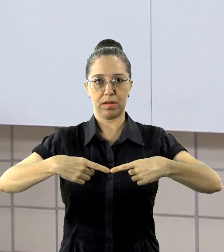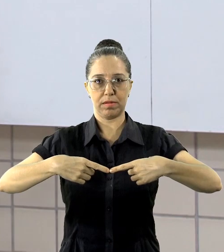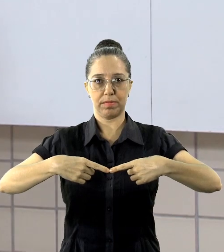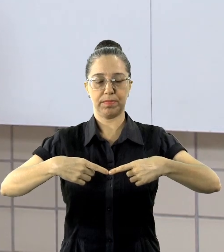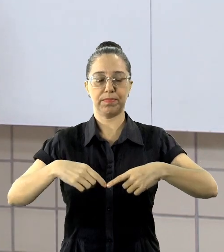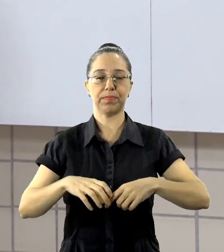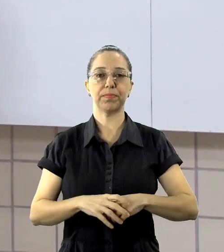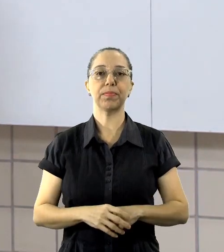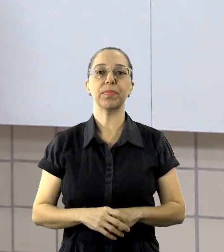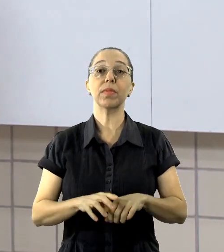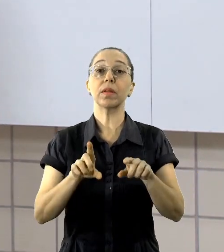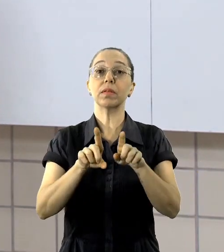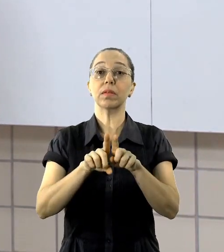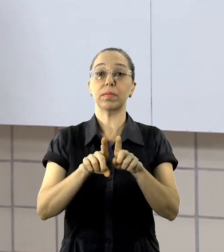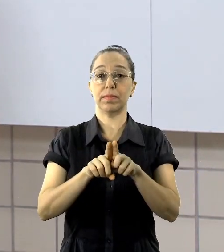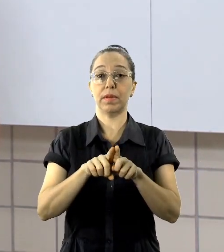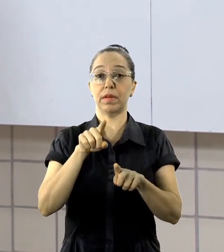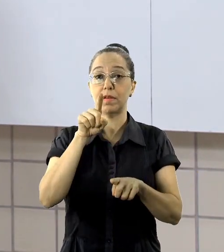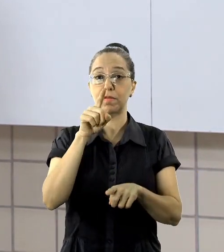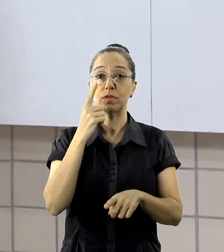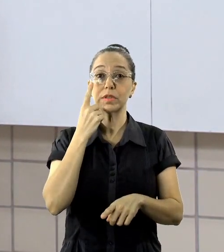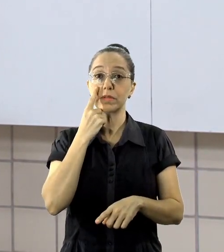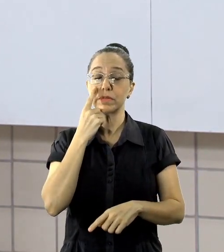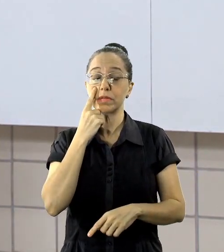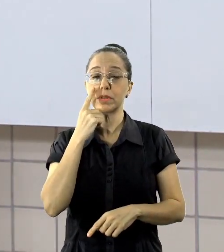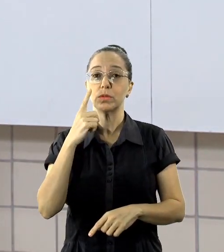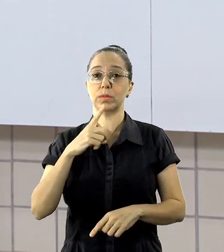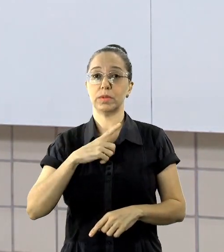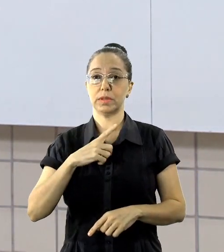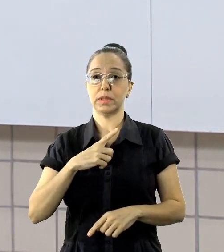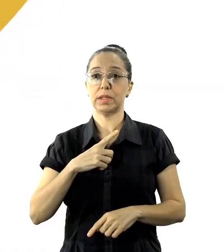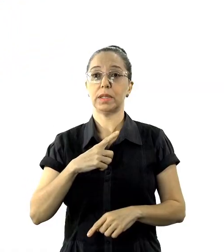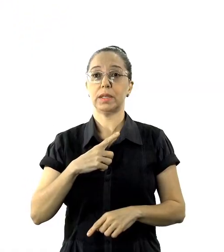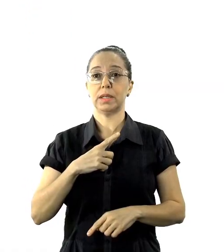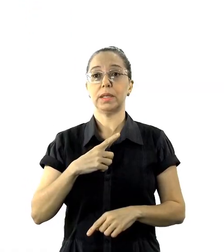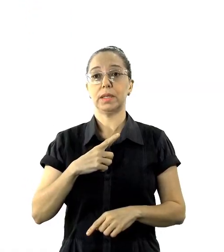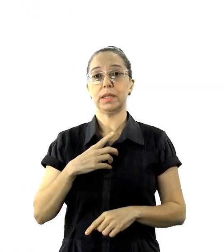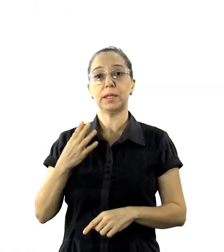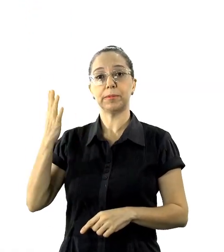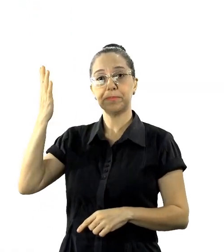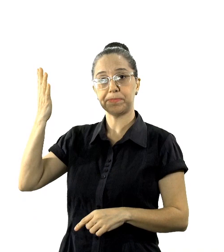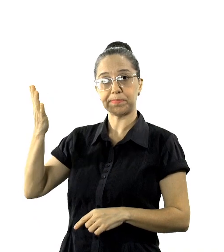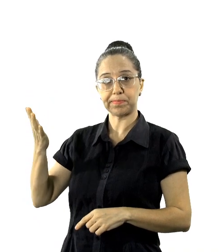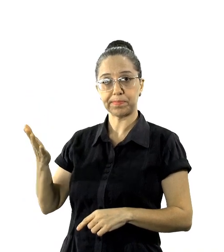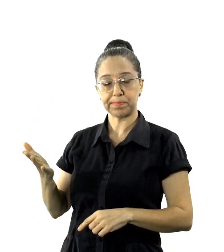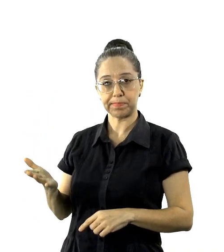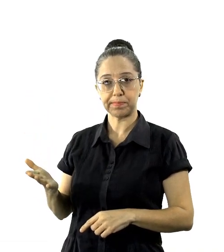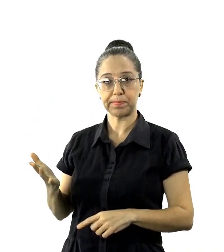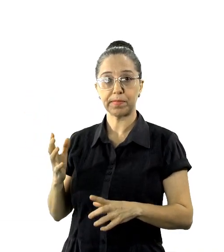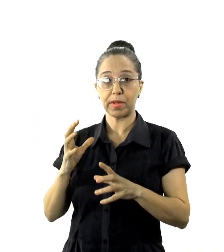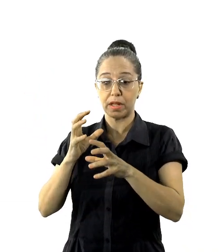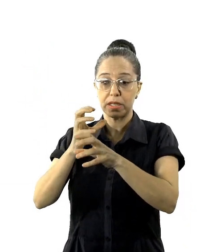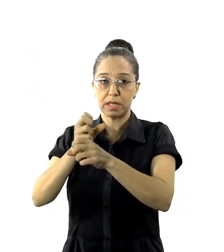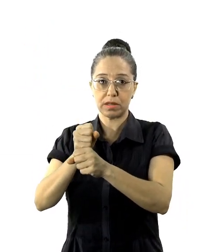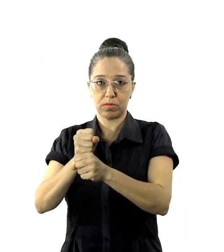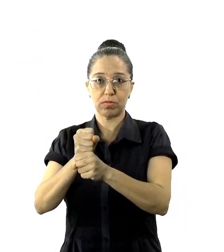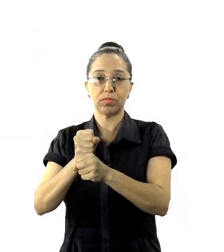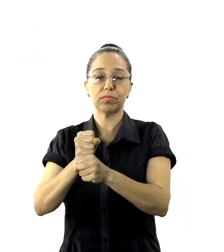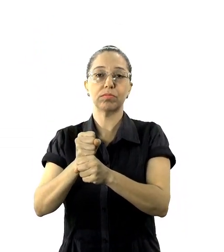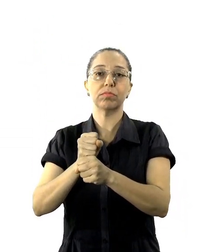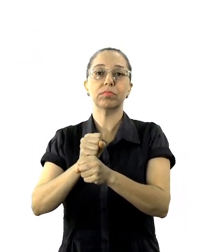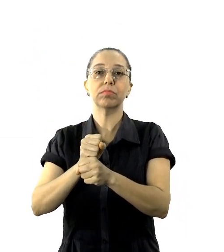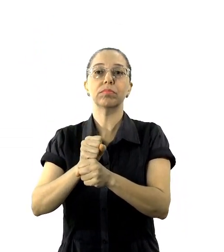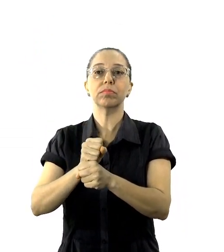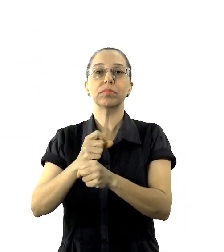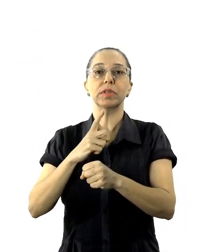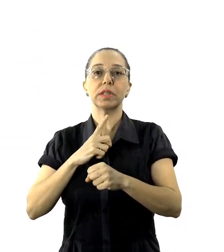Você viu no slide anterior que nós tínhamos 2 operações, que nós vamos ver mais uma vez. Uma operação de adição, que nós utilizamos o sinalzinho